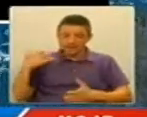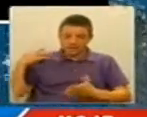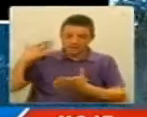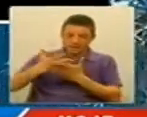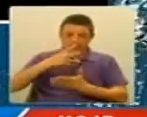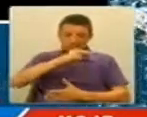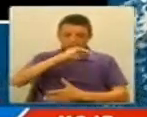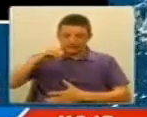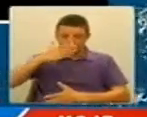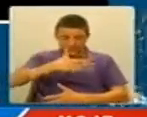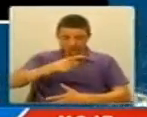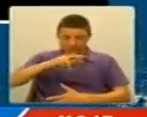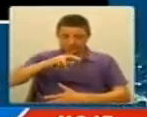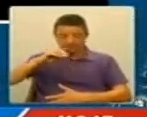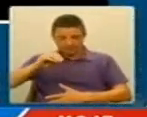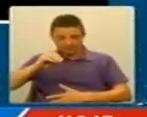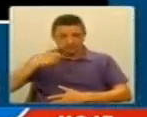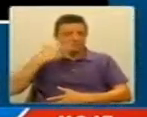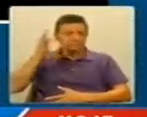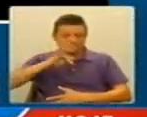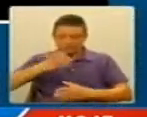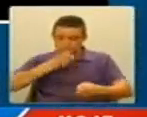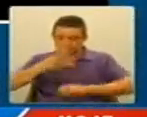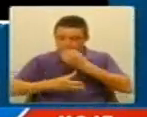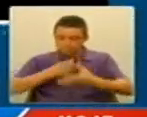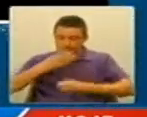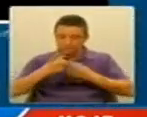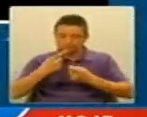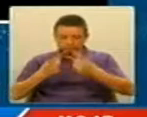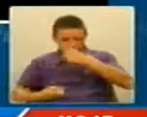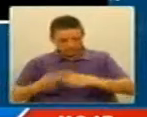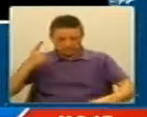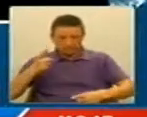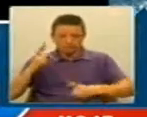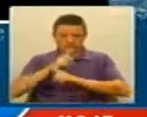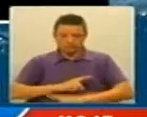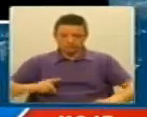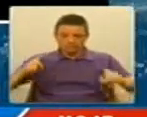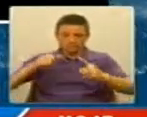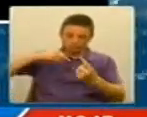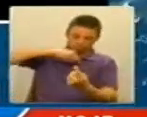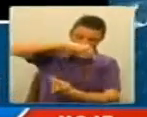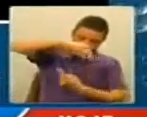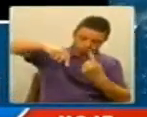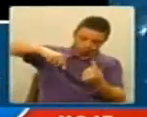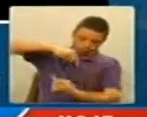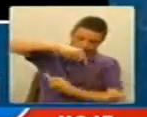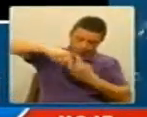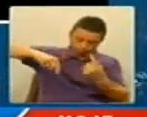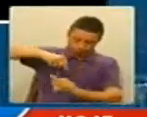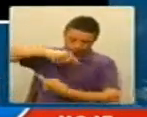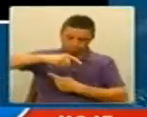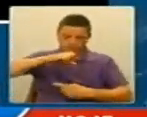30 e que tenta explicar alguns fenómenos estranhos que nós conhecemos na rotação das galáxias, por exemplo.